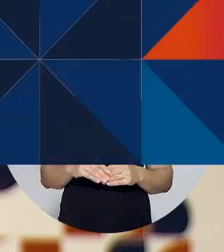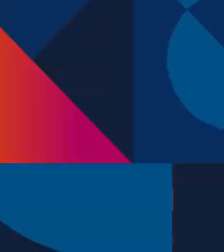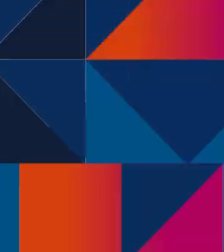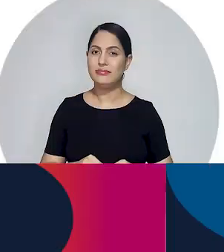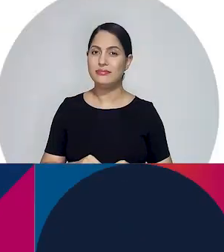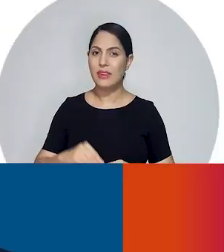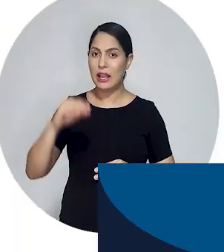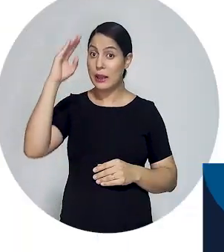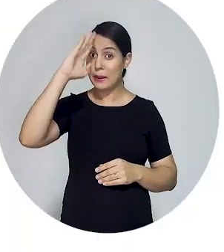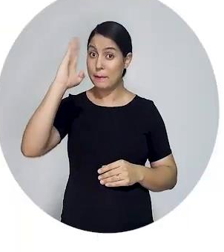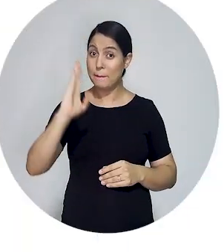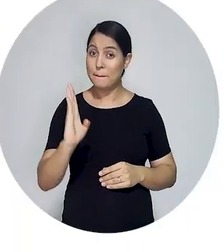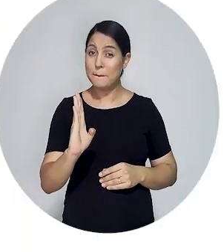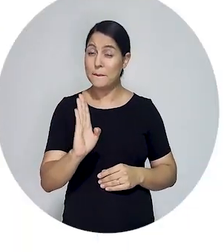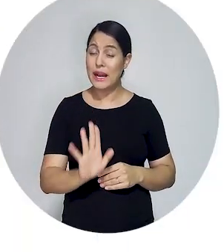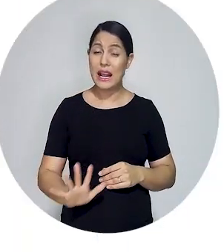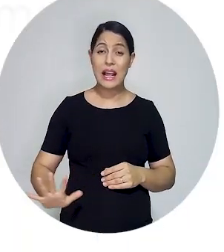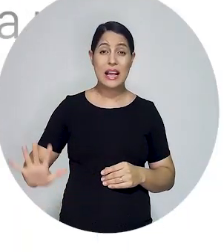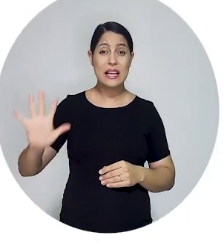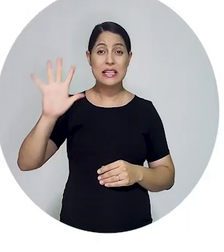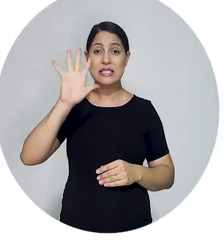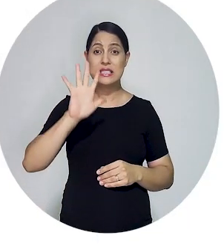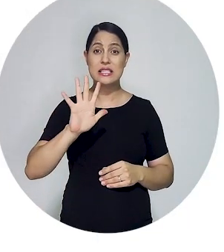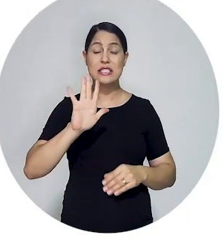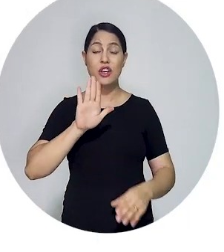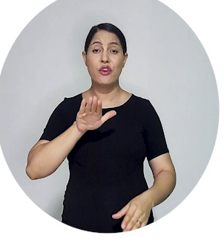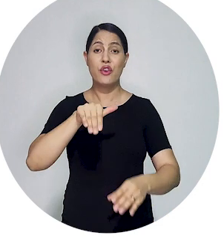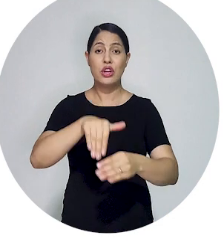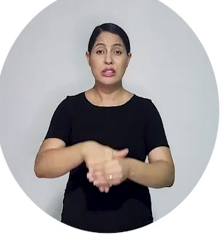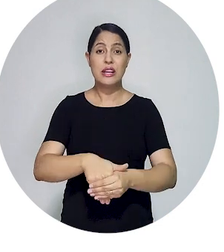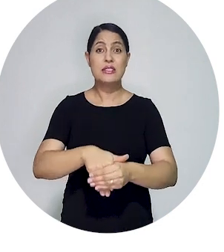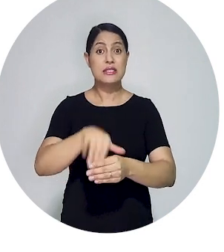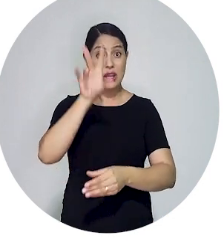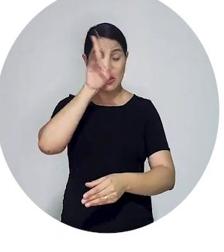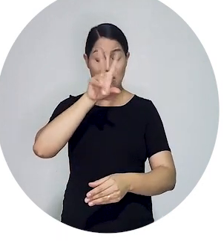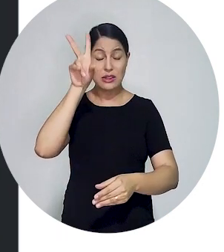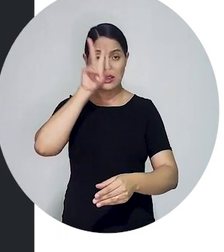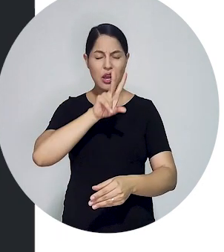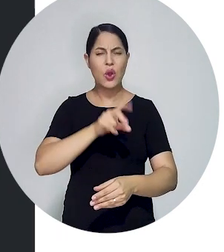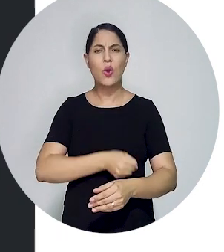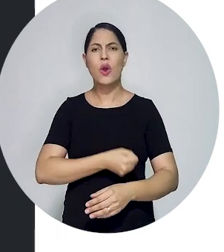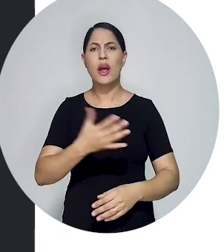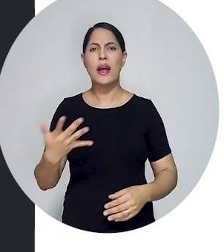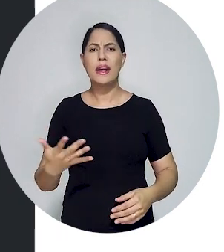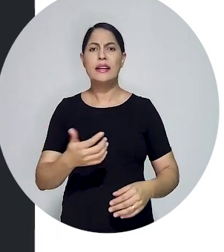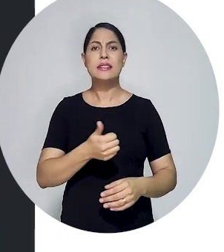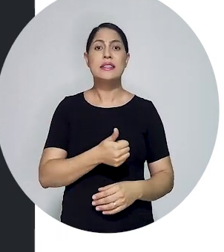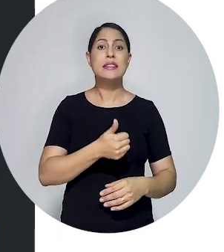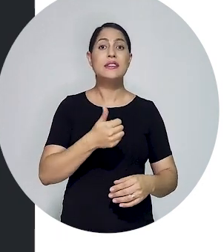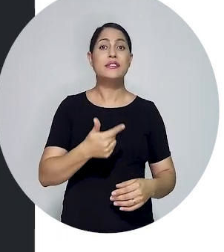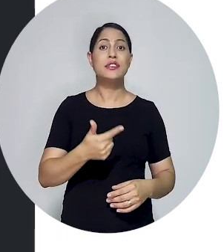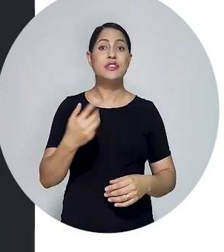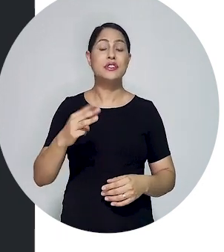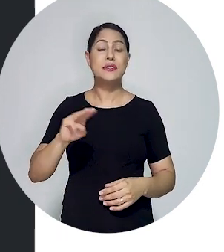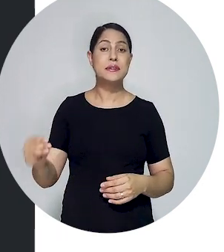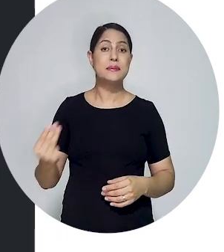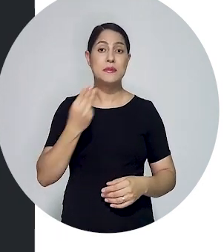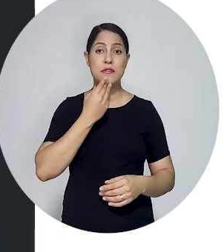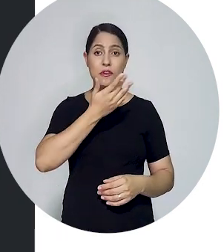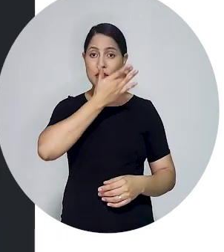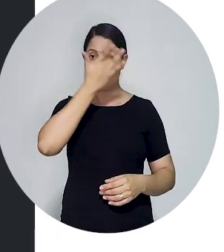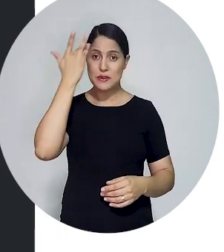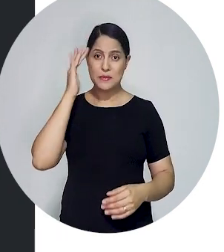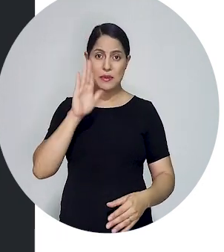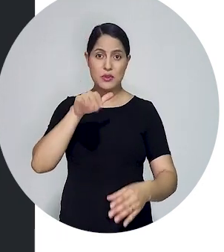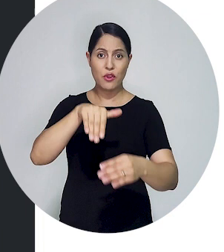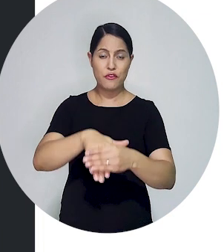Confira. O Brasil vivenciou a maior eleição de sua história. Ao todo, cerca de 123 milhões de eleitores exerceram